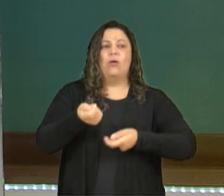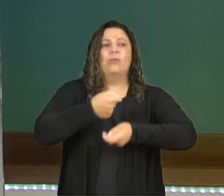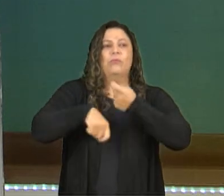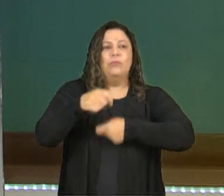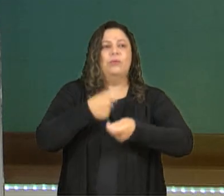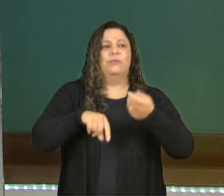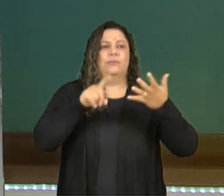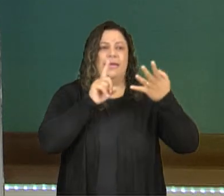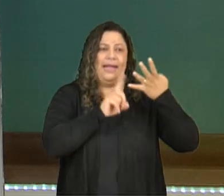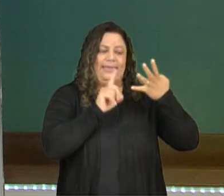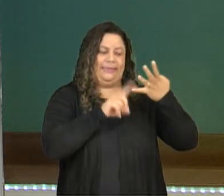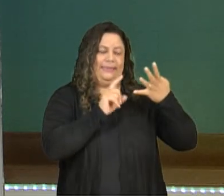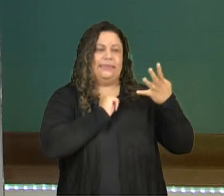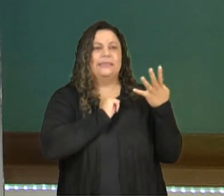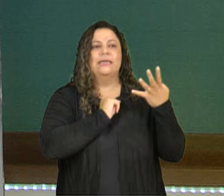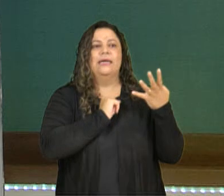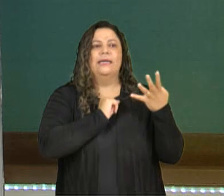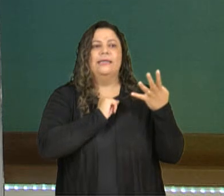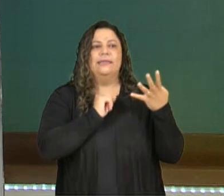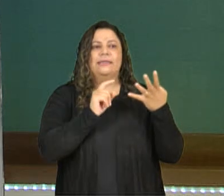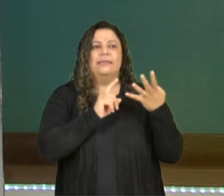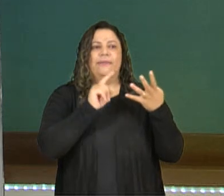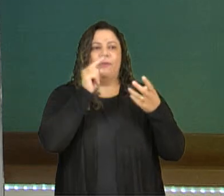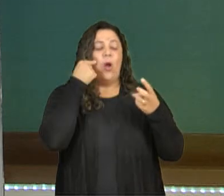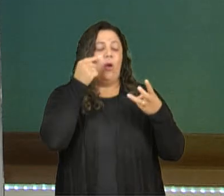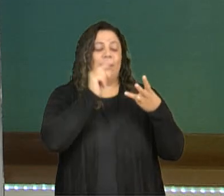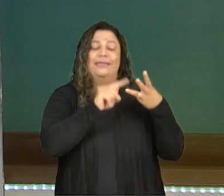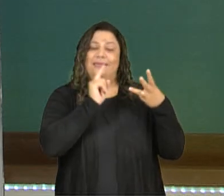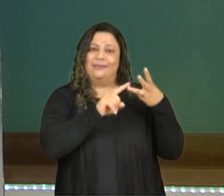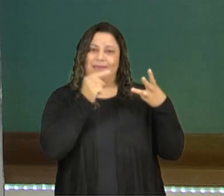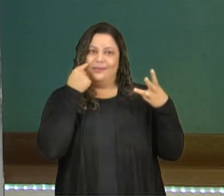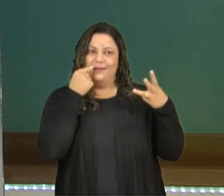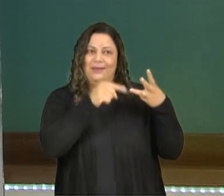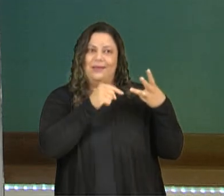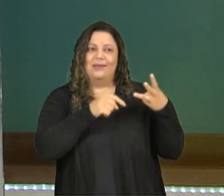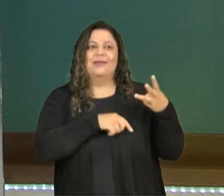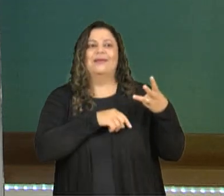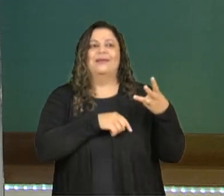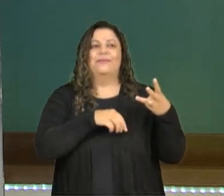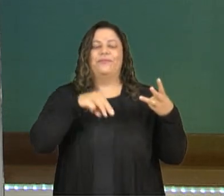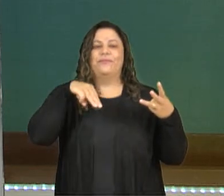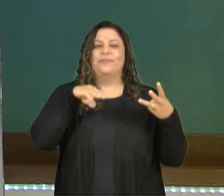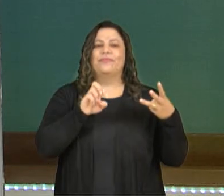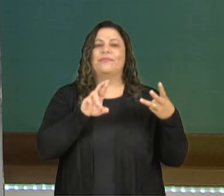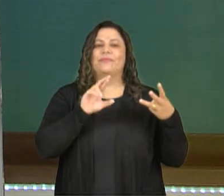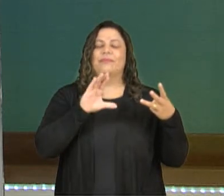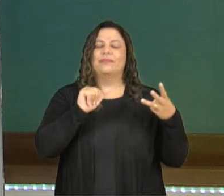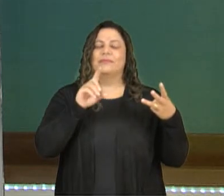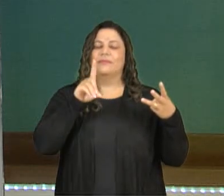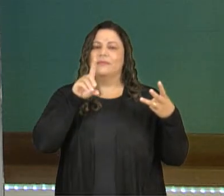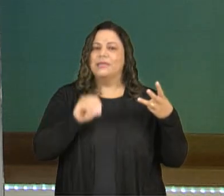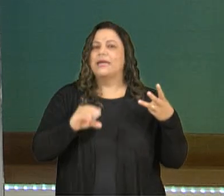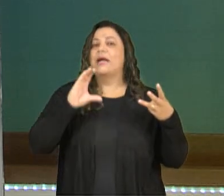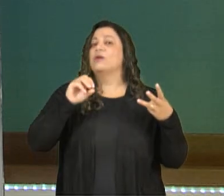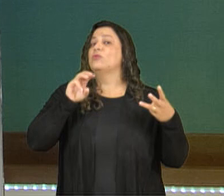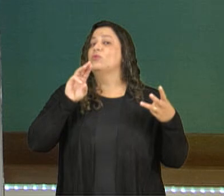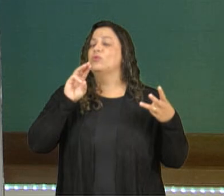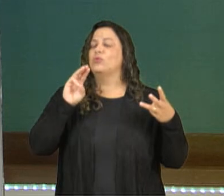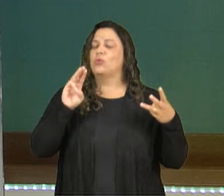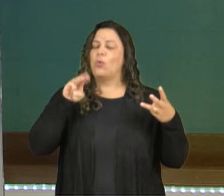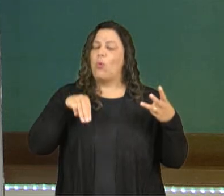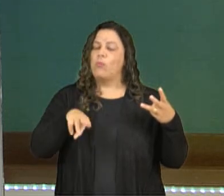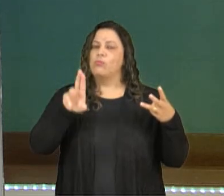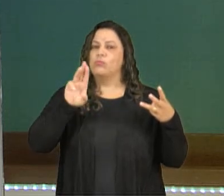era uma tendência a se tornar e ainda não se tornou. O mercado comum seria uma evolução em que nós teríamos